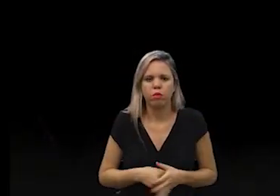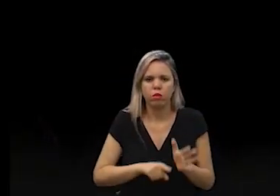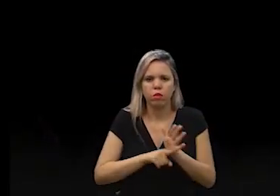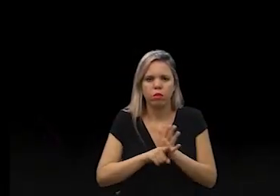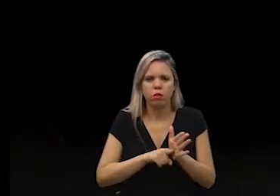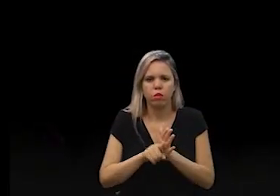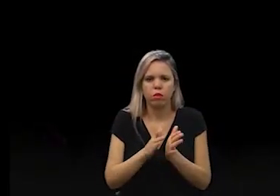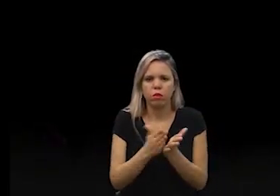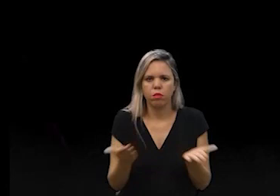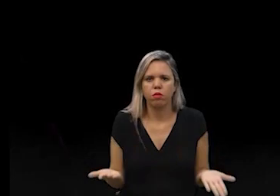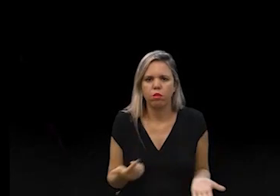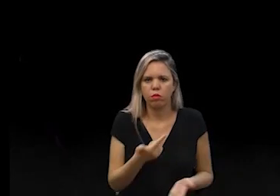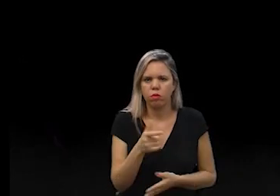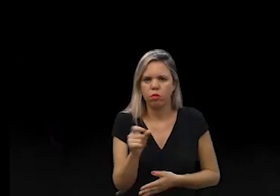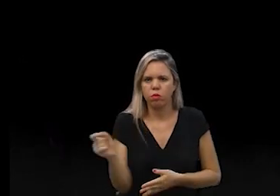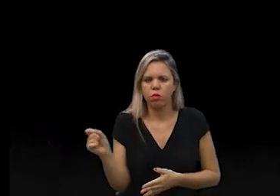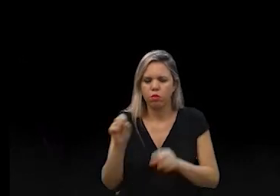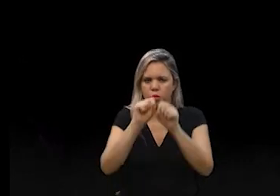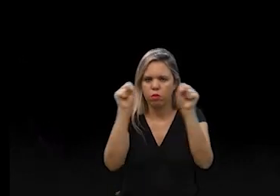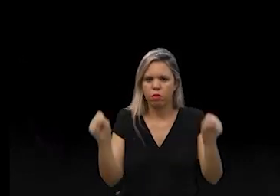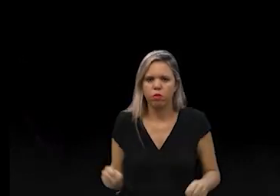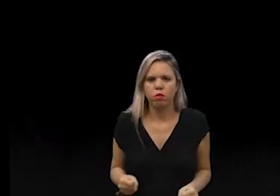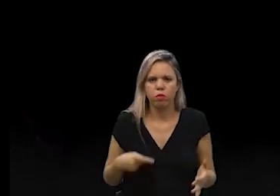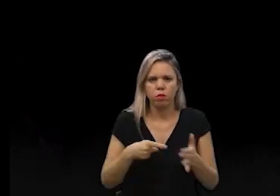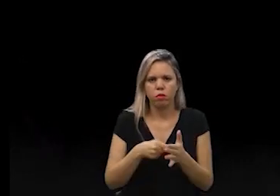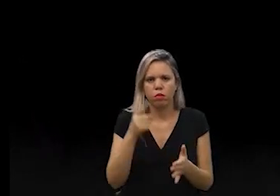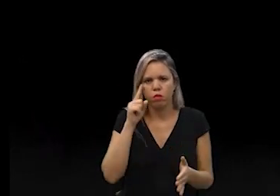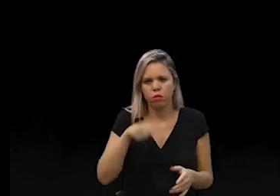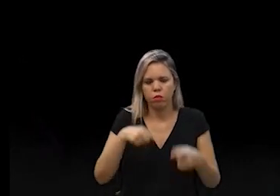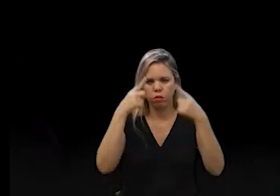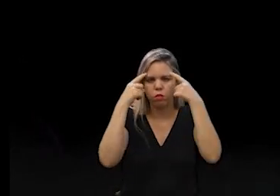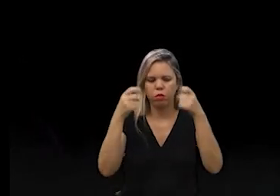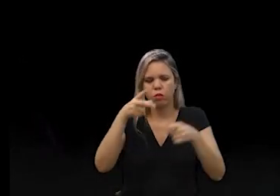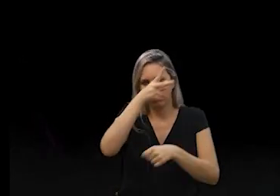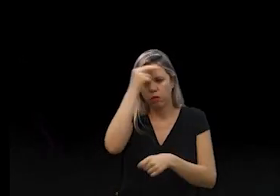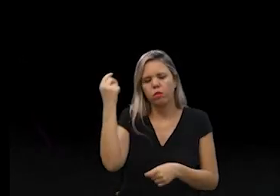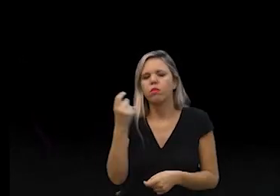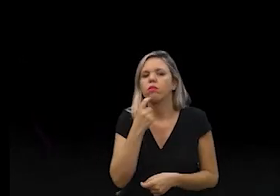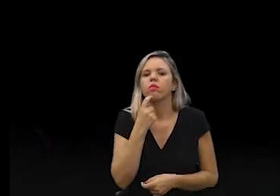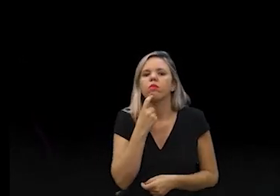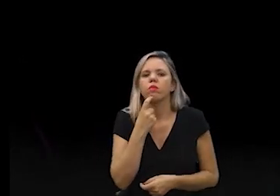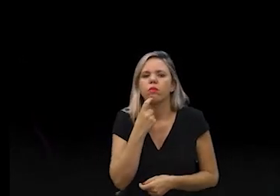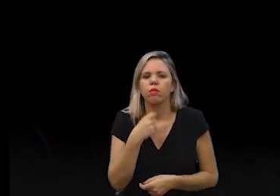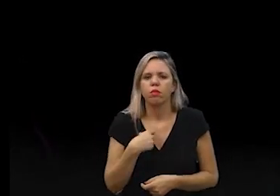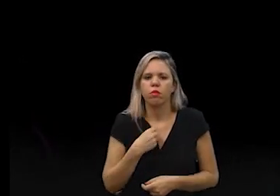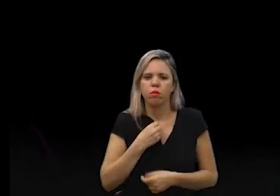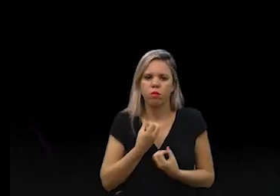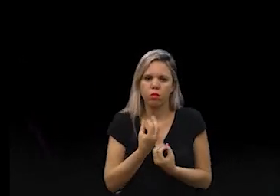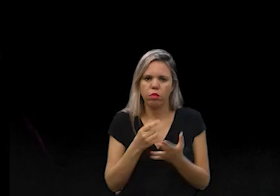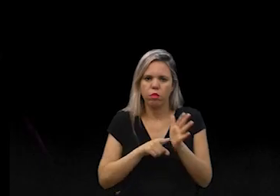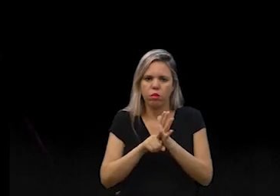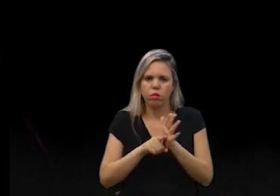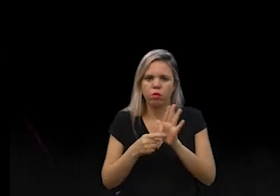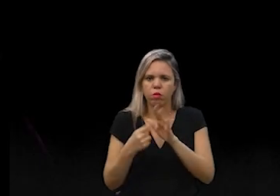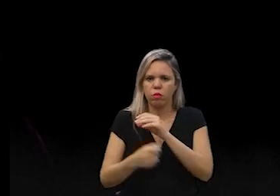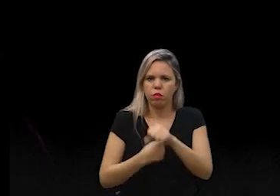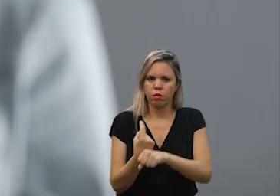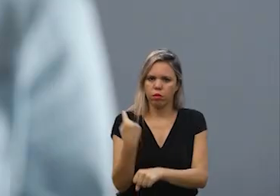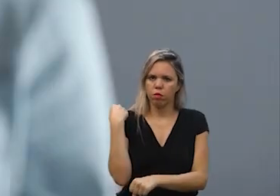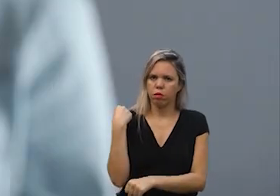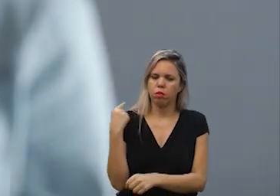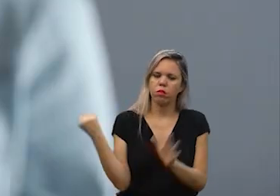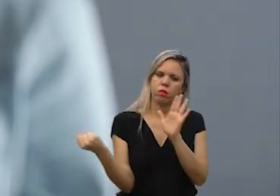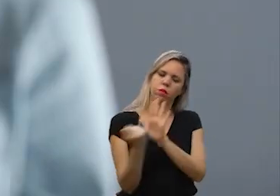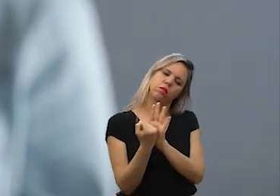último boletim de 2020 do Sistema de Notificação de Violência da Prefeitura de Campinas, dados mostram que no ano passado